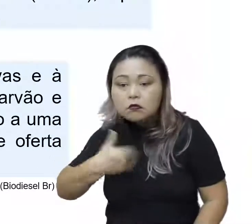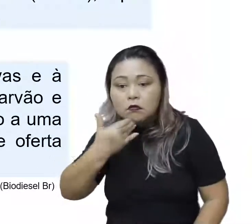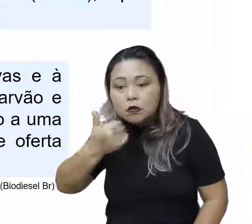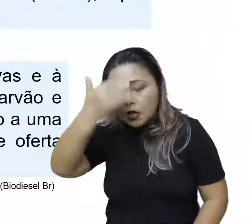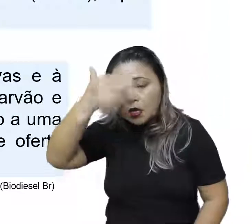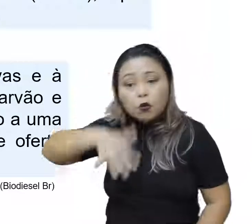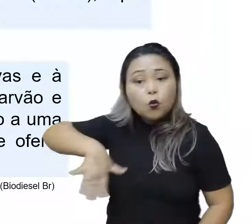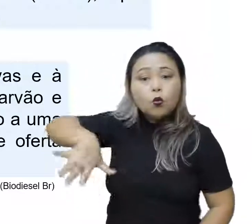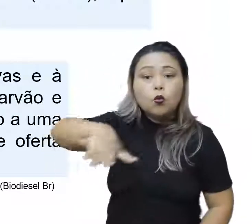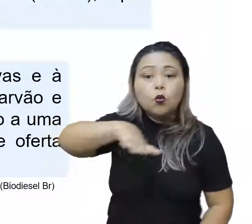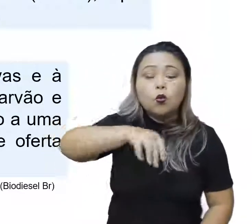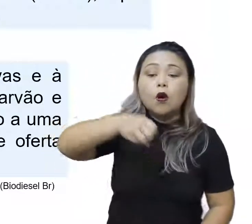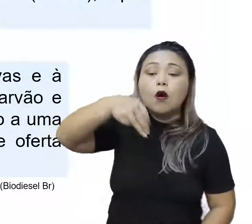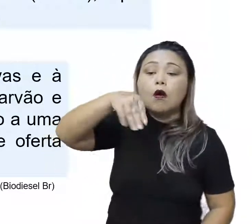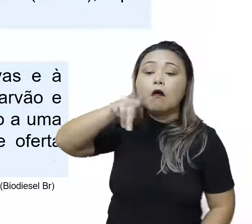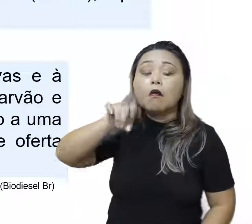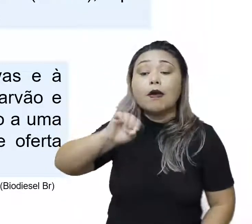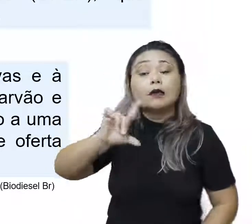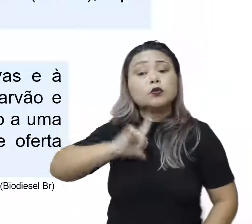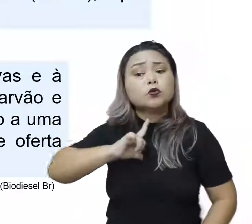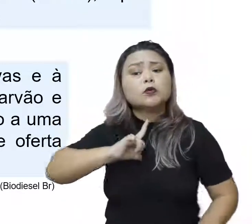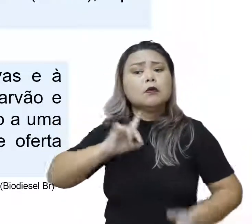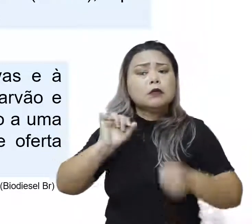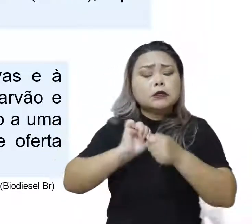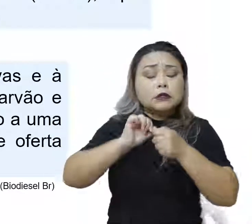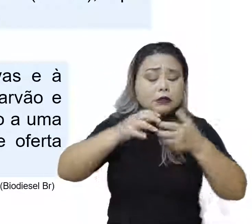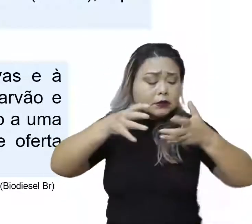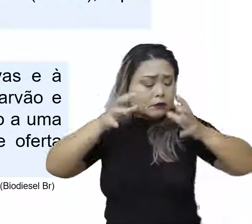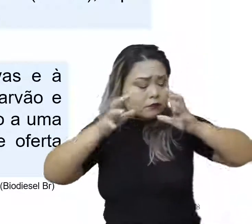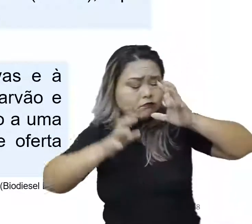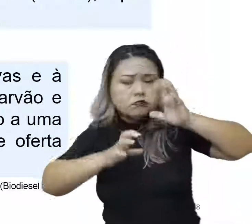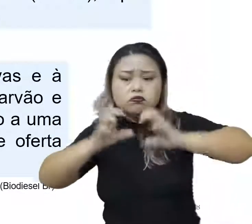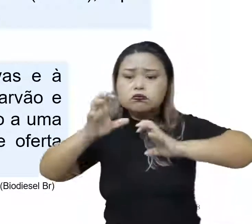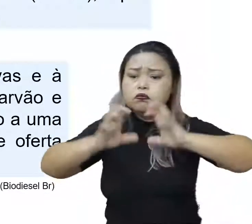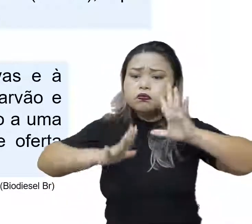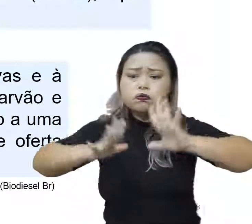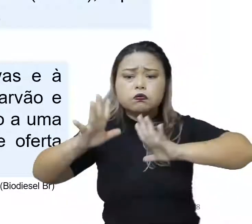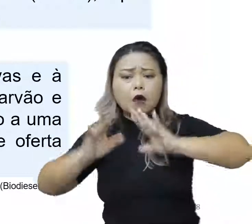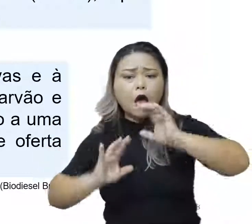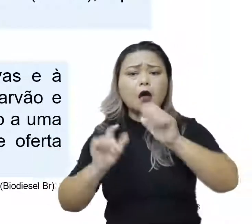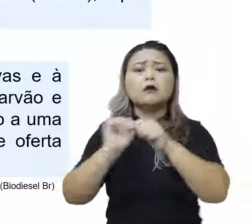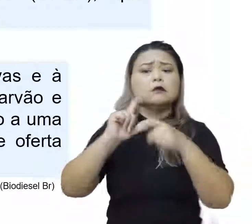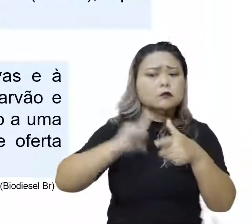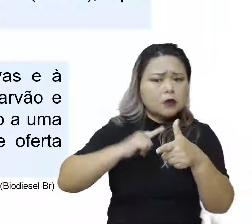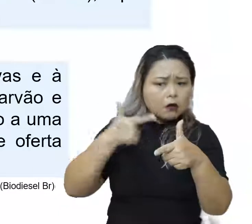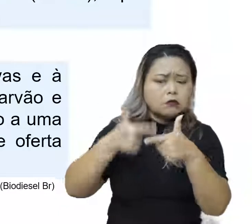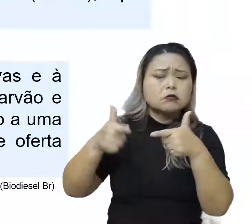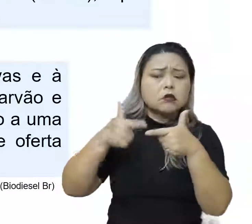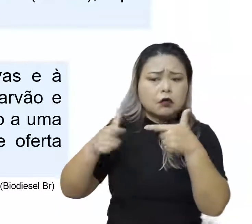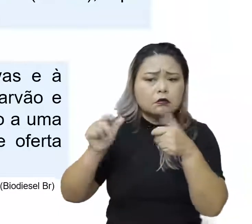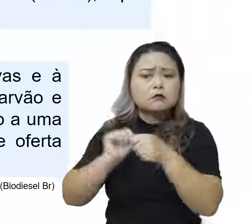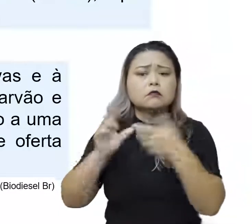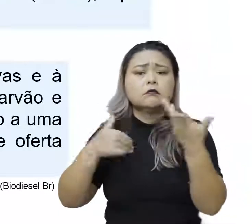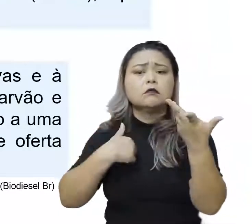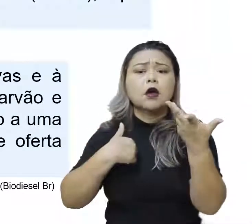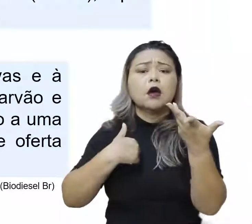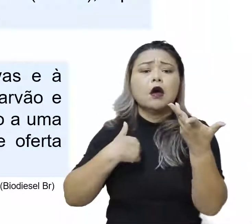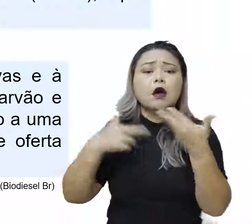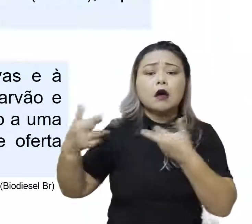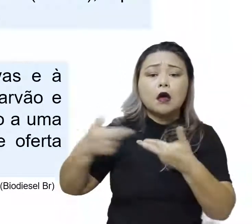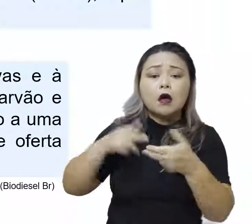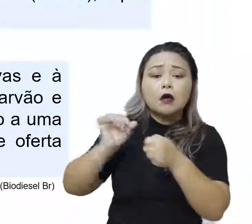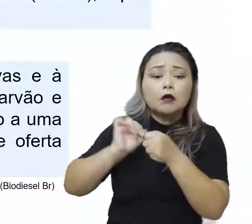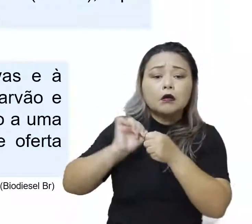bem, sempre estão em conflitos, tá? Este fato, aliado à finitude